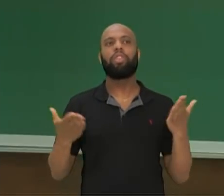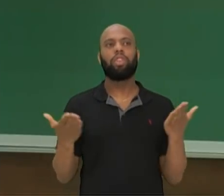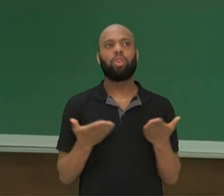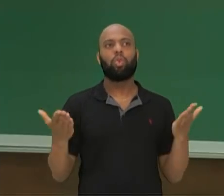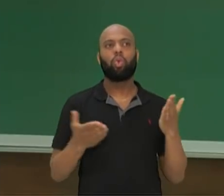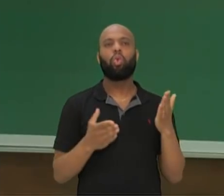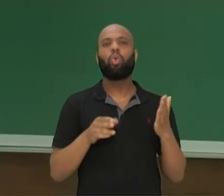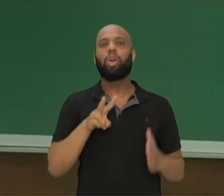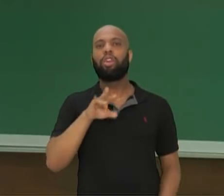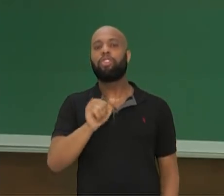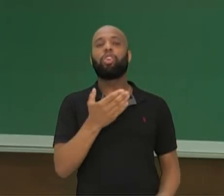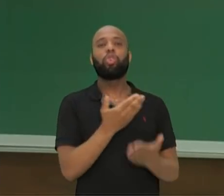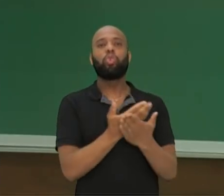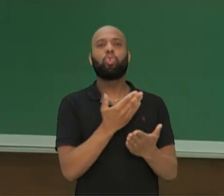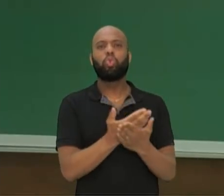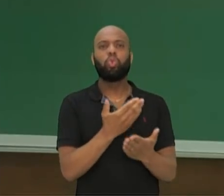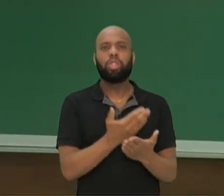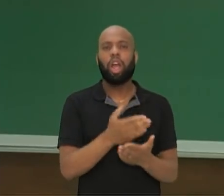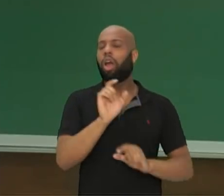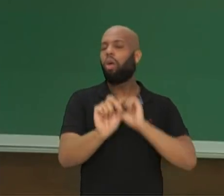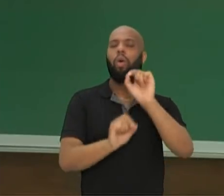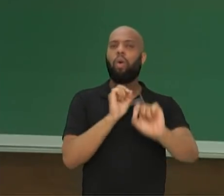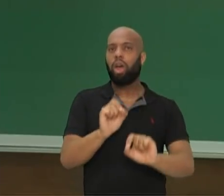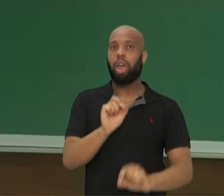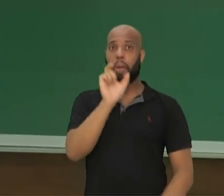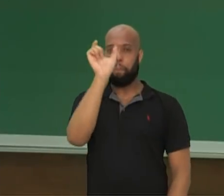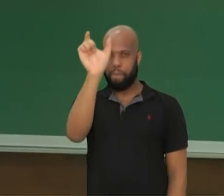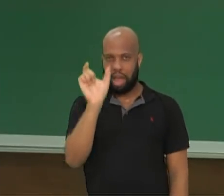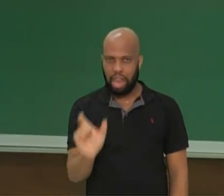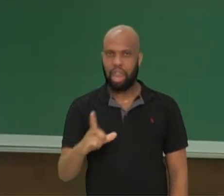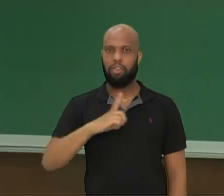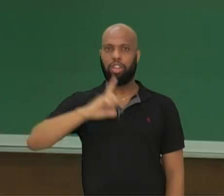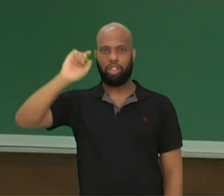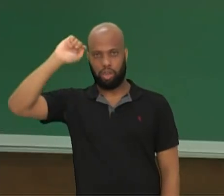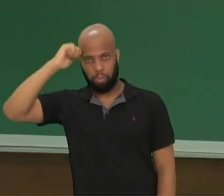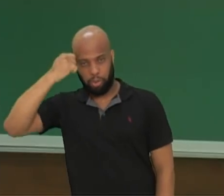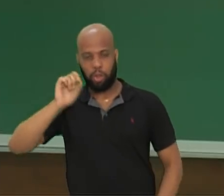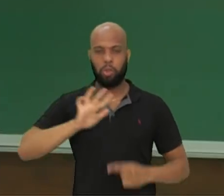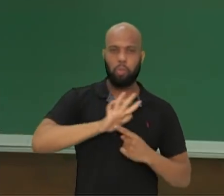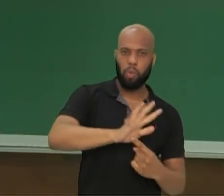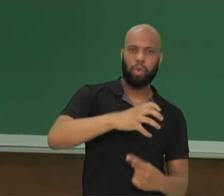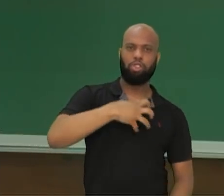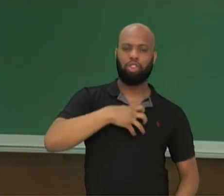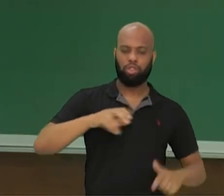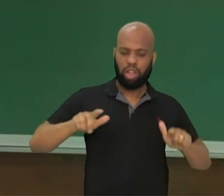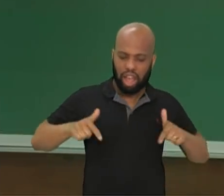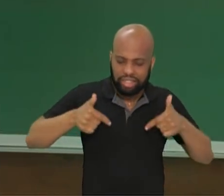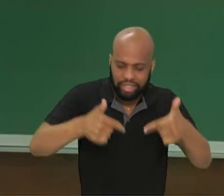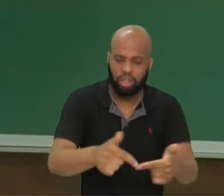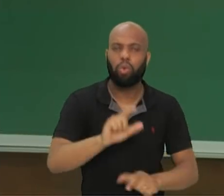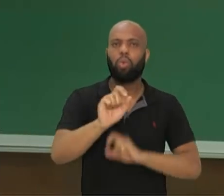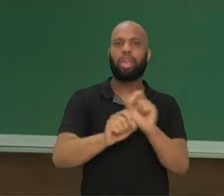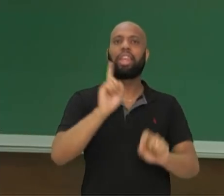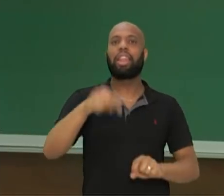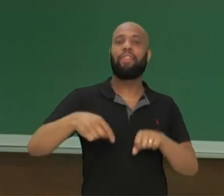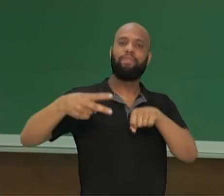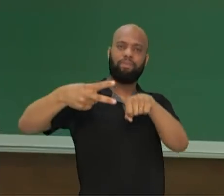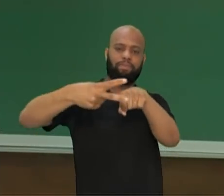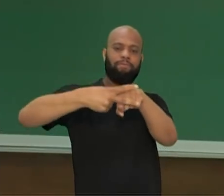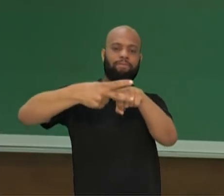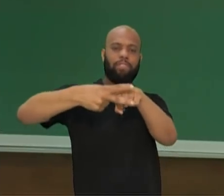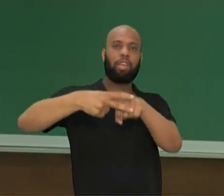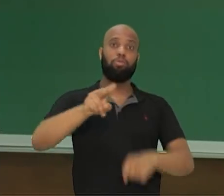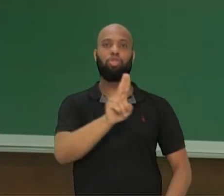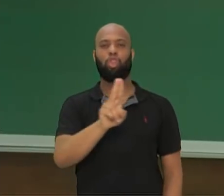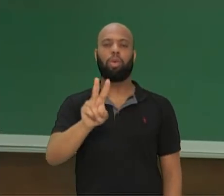Então, o que acontece? Essas palavras que nós vimos ali, que dão ideia de ação, nós chamamos de